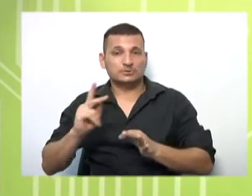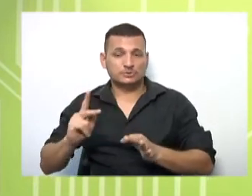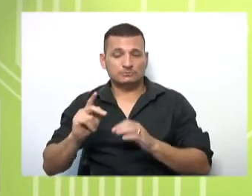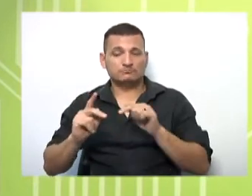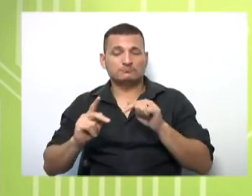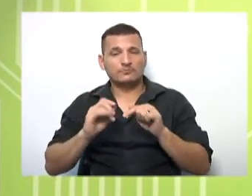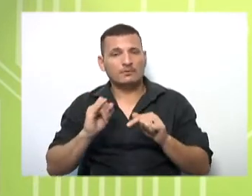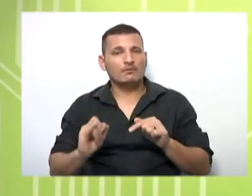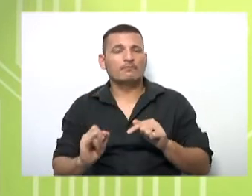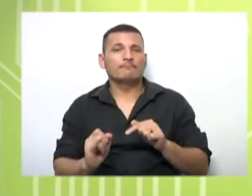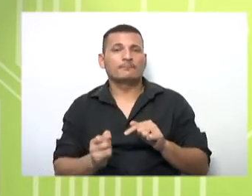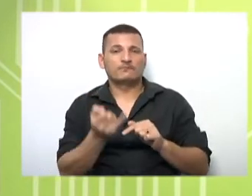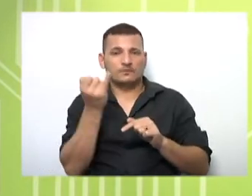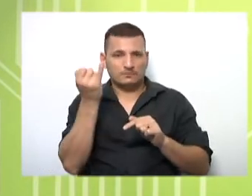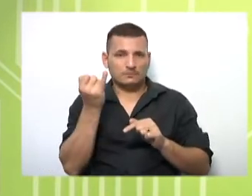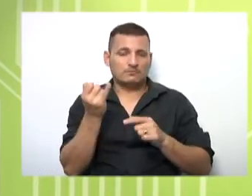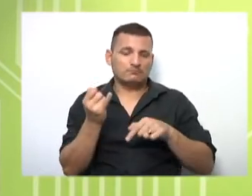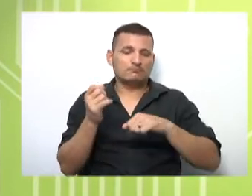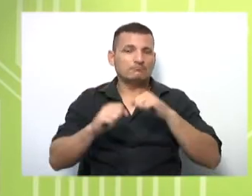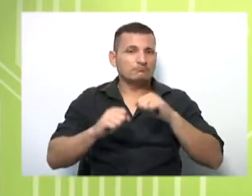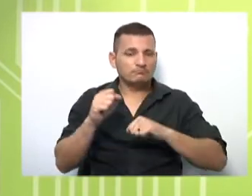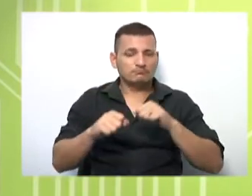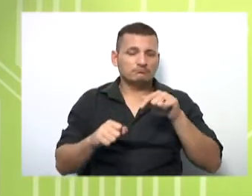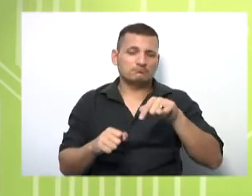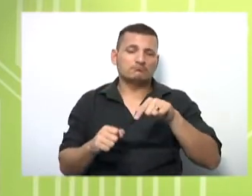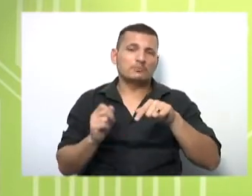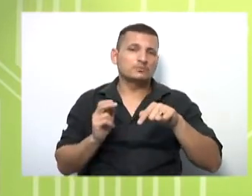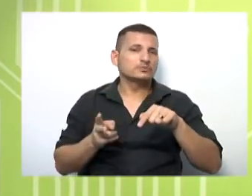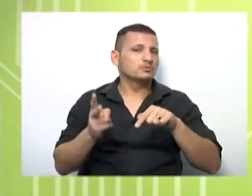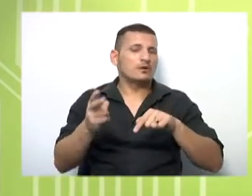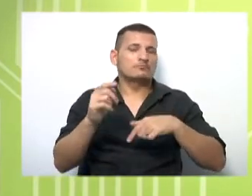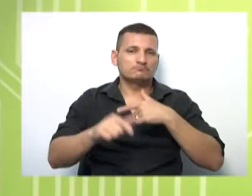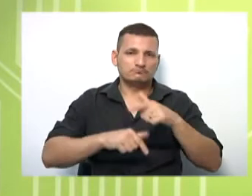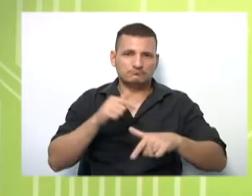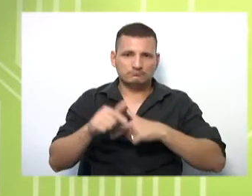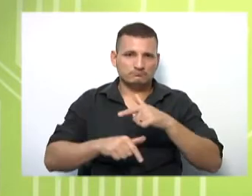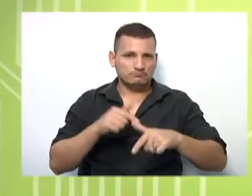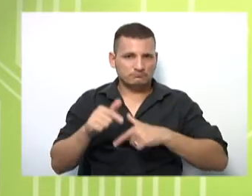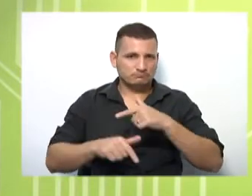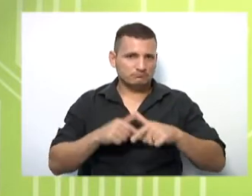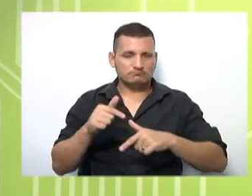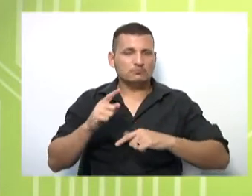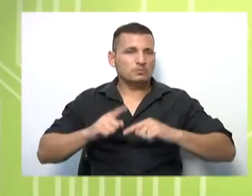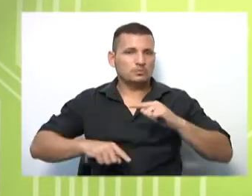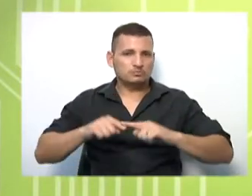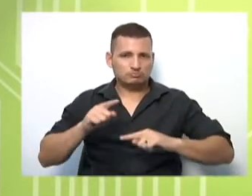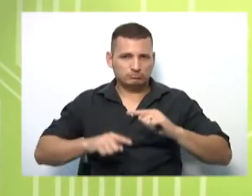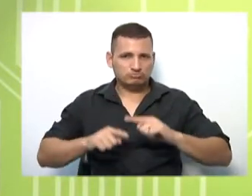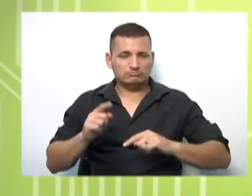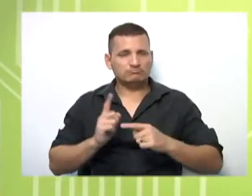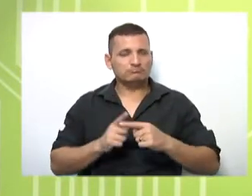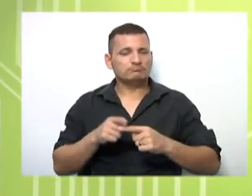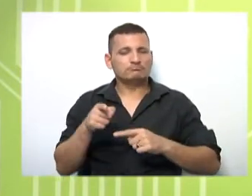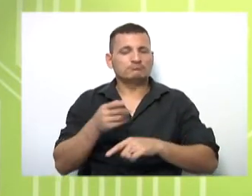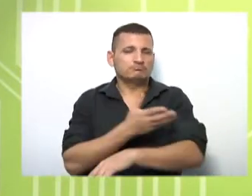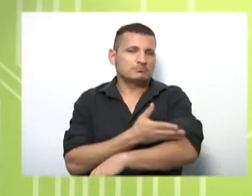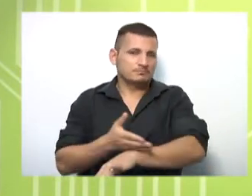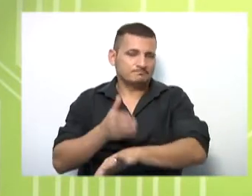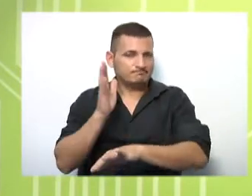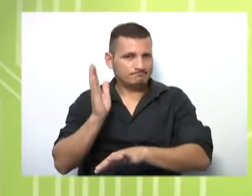aquela instalação que já está pronta e seguir produzindo aquele determinado produto que ele já está acostumado a